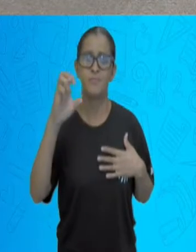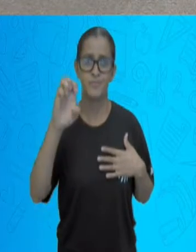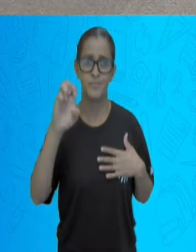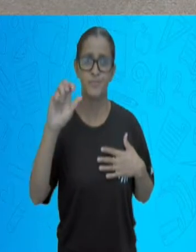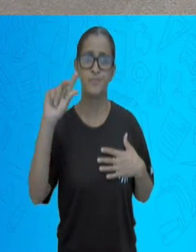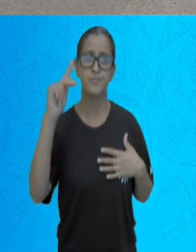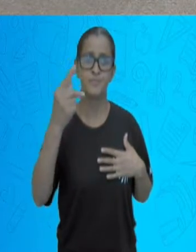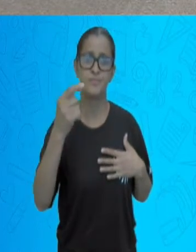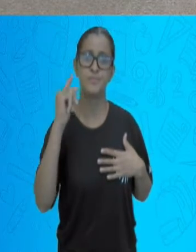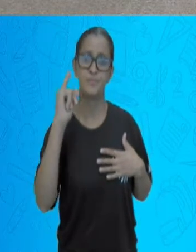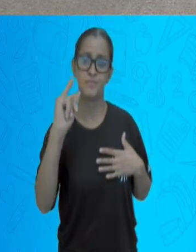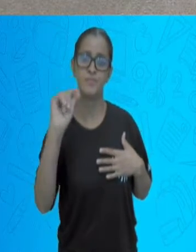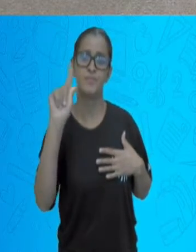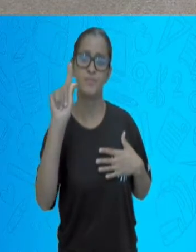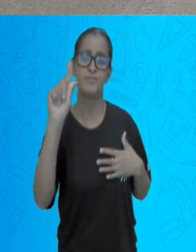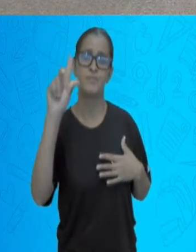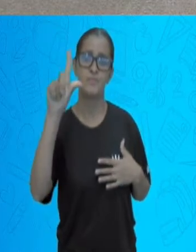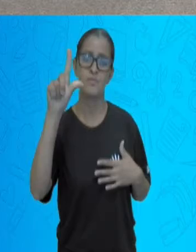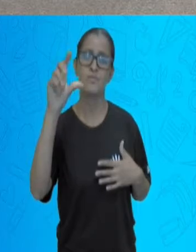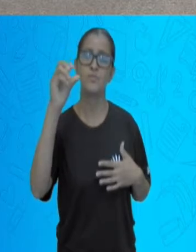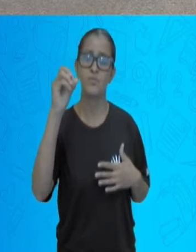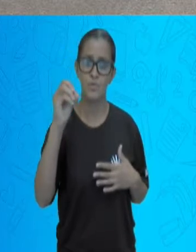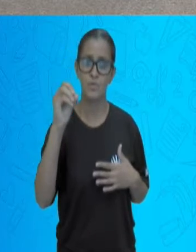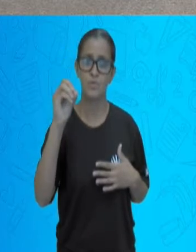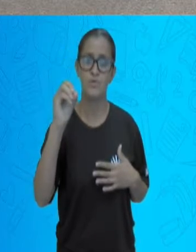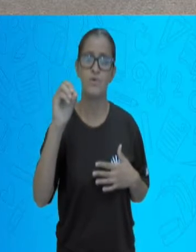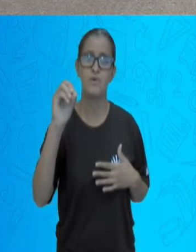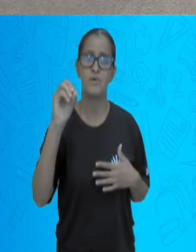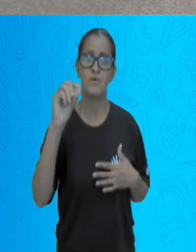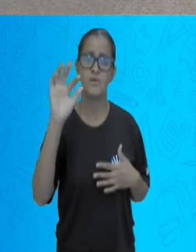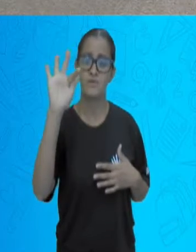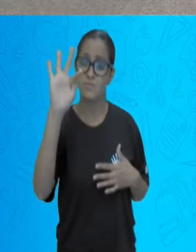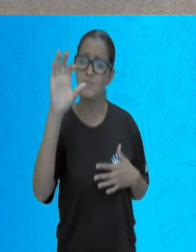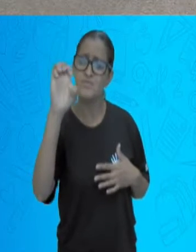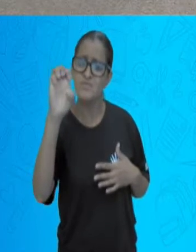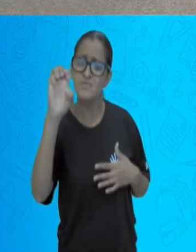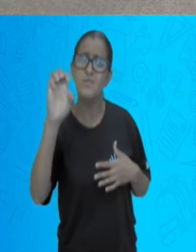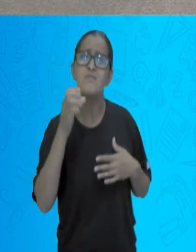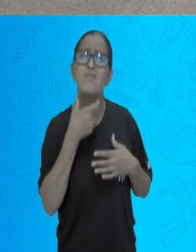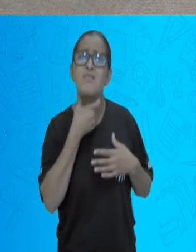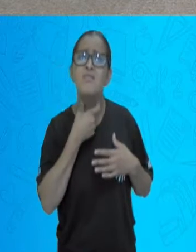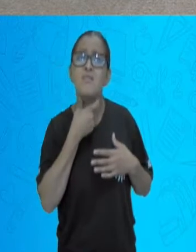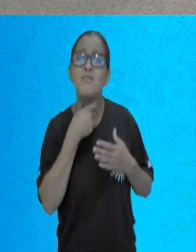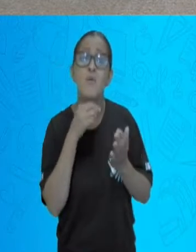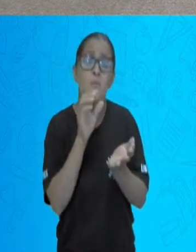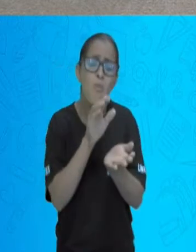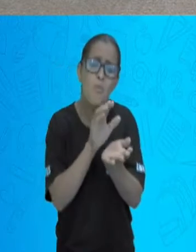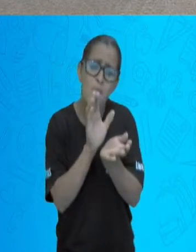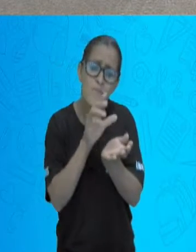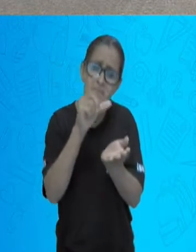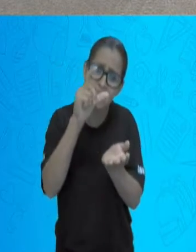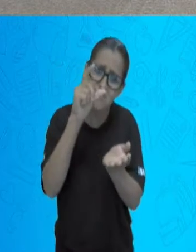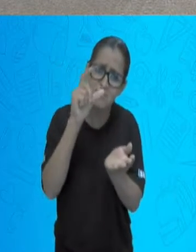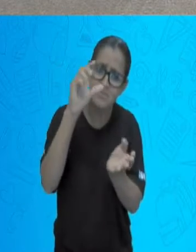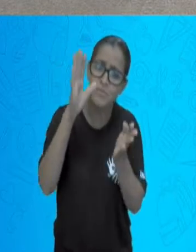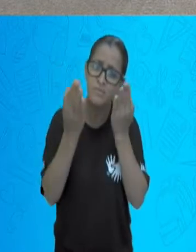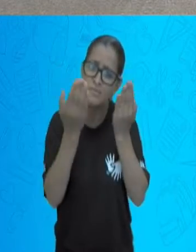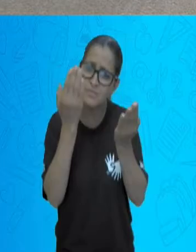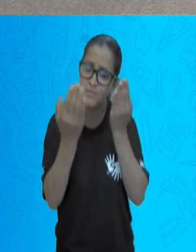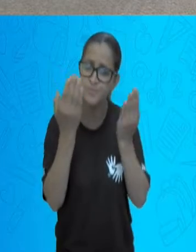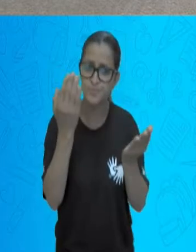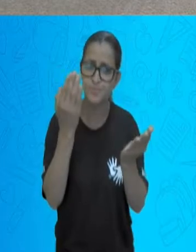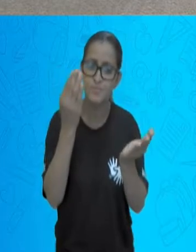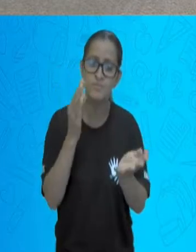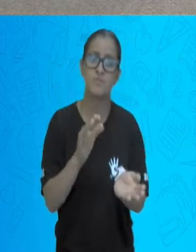A epiglote, ela é uma portinha que serve para organizar a entrada